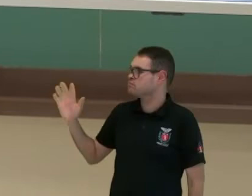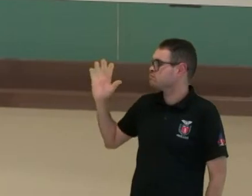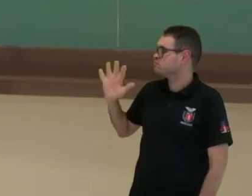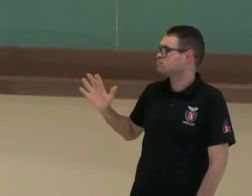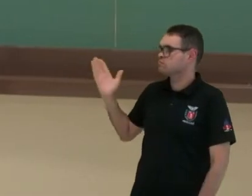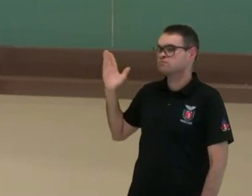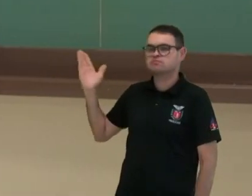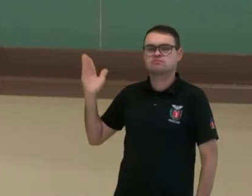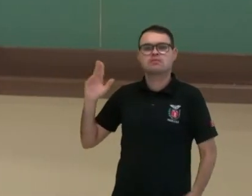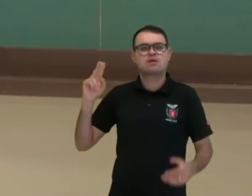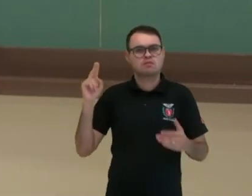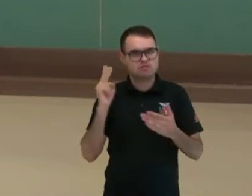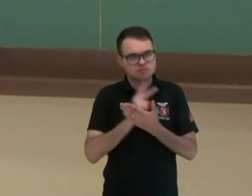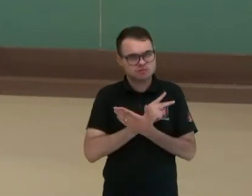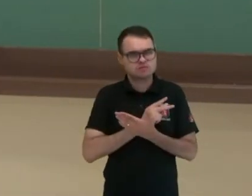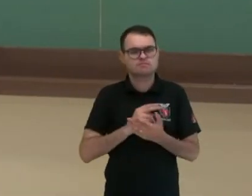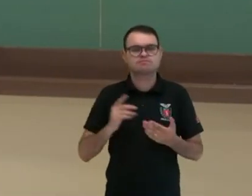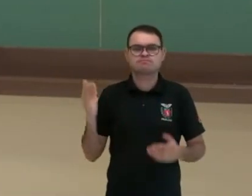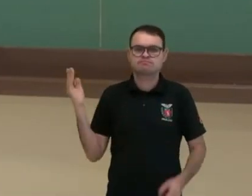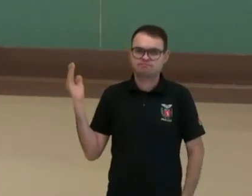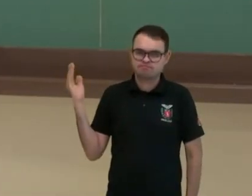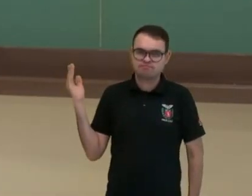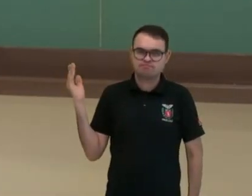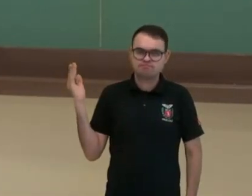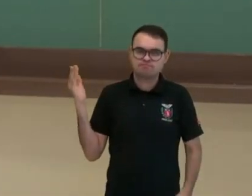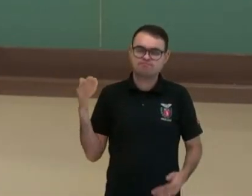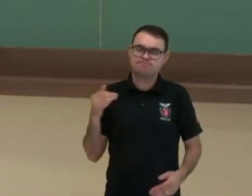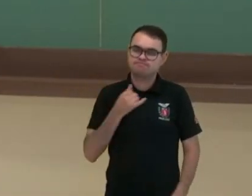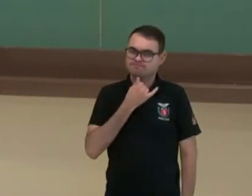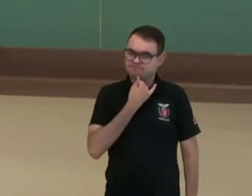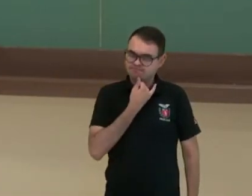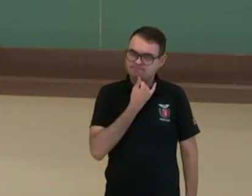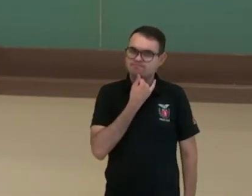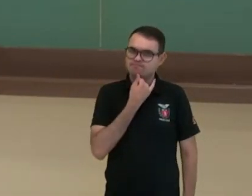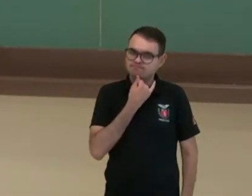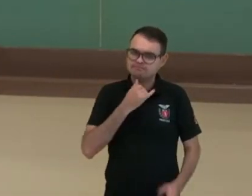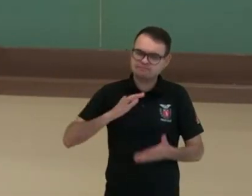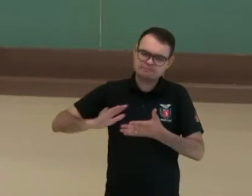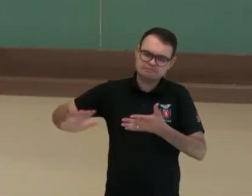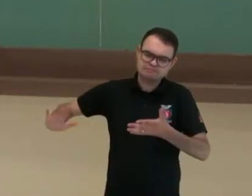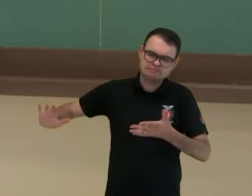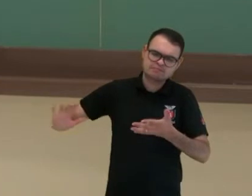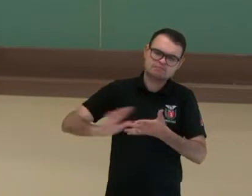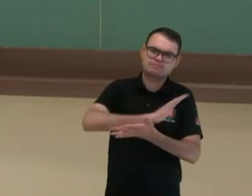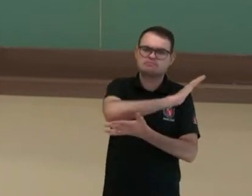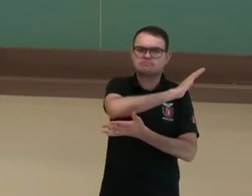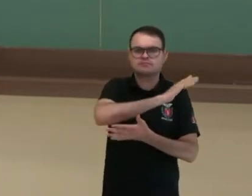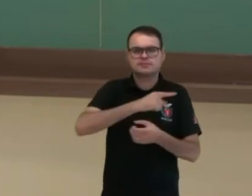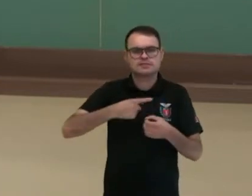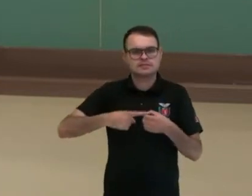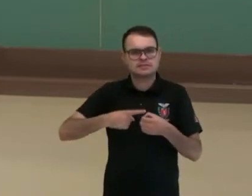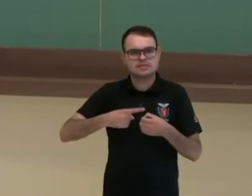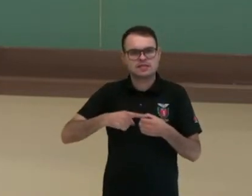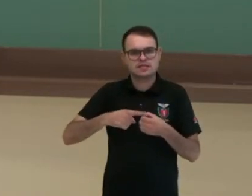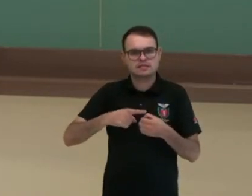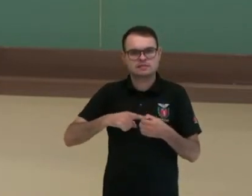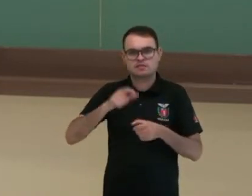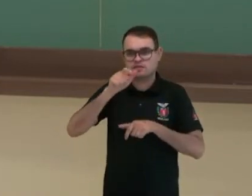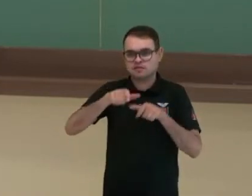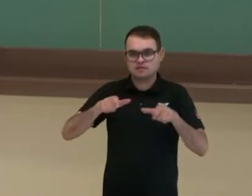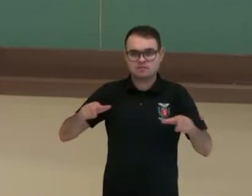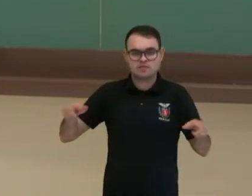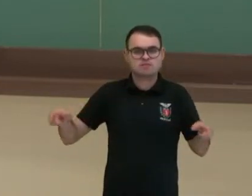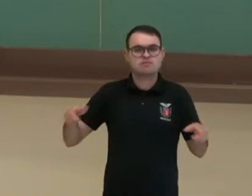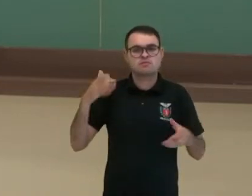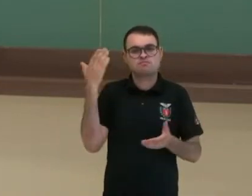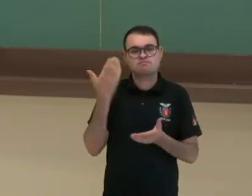imagem esse fenômeno acontecendo e, infelizmente, destruindo algumas cidades, as pessoas perdendo as